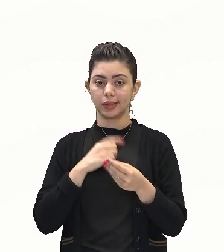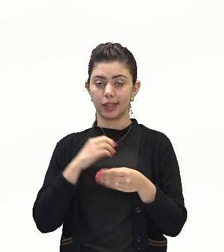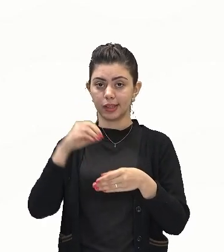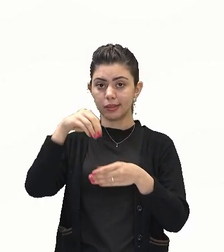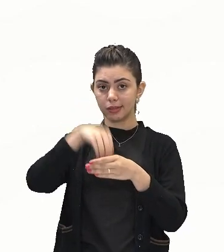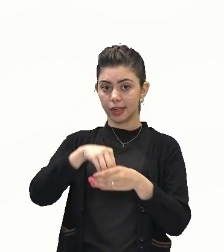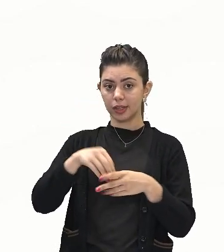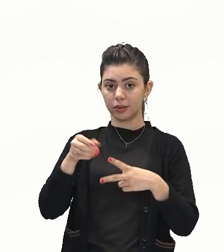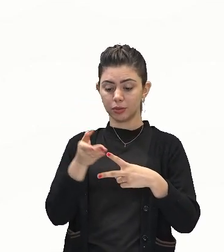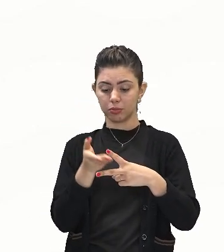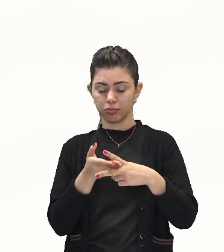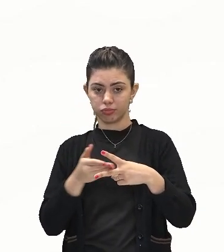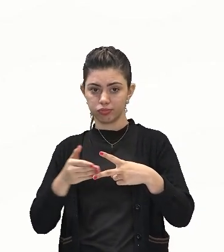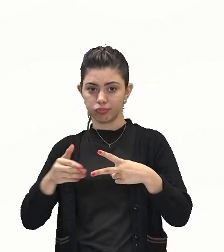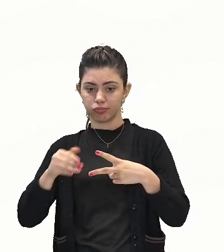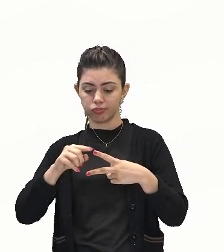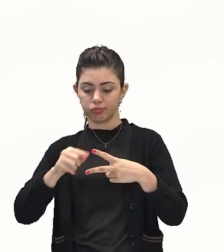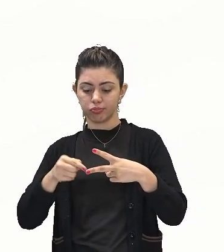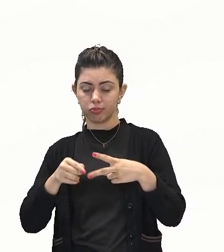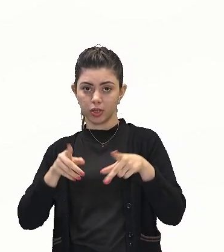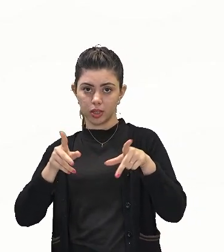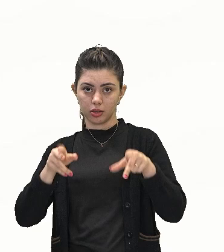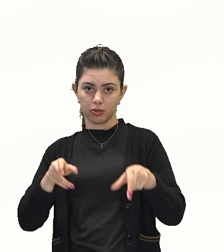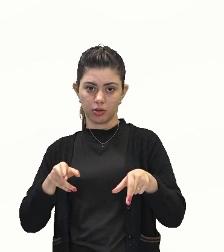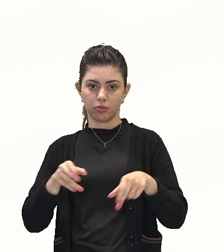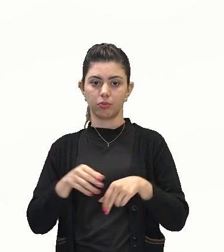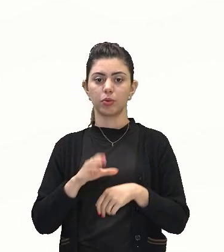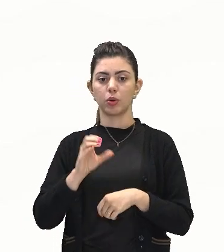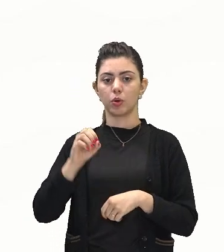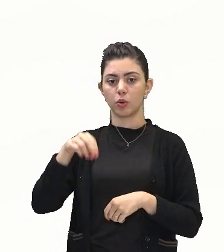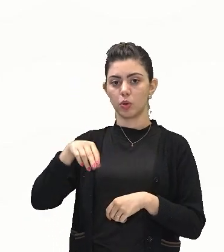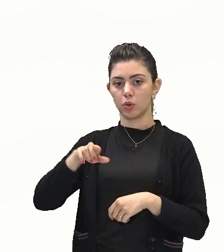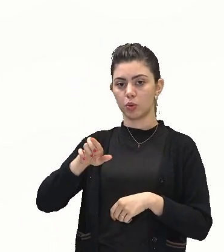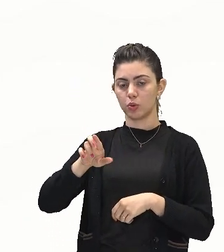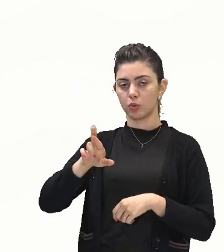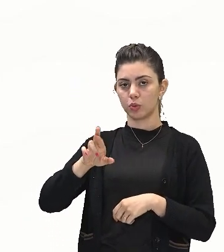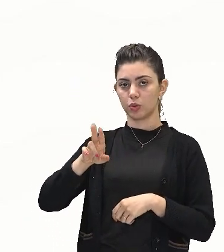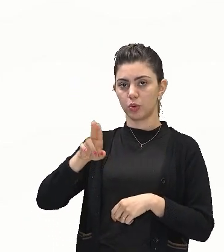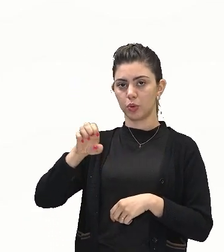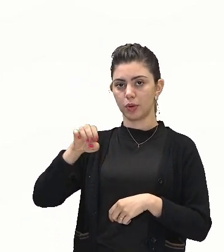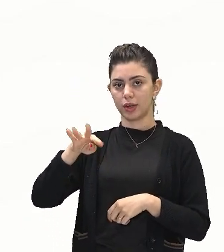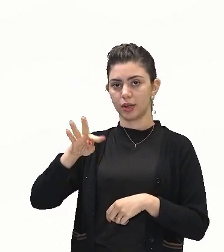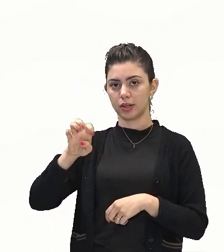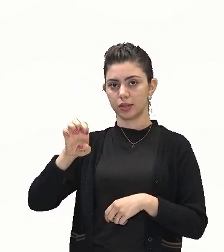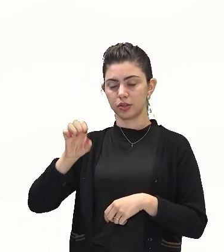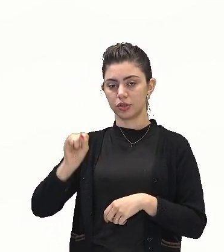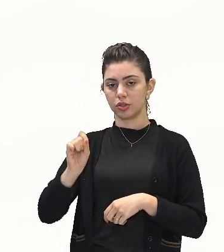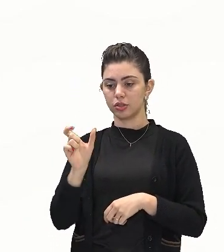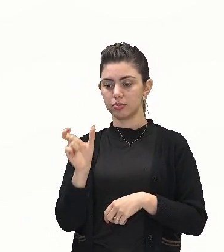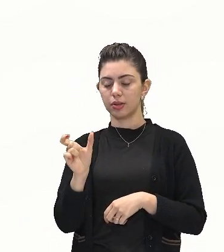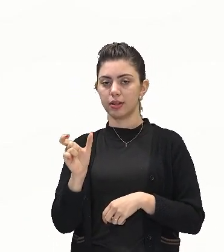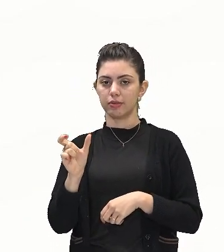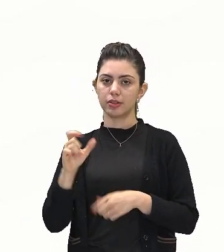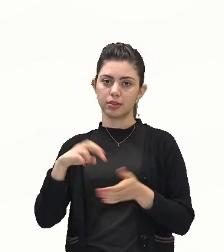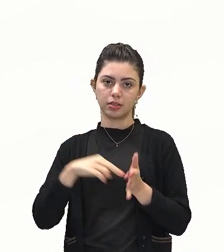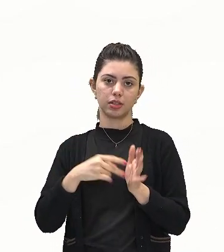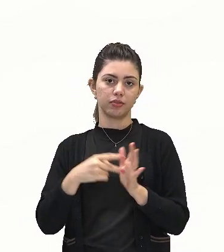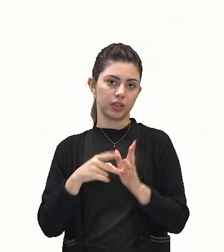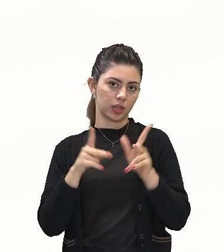internos são congruentes. O que são congruentes? Iguais, tá? Mais simples para vocês